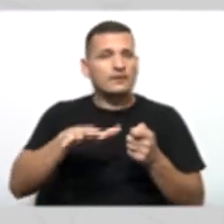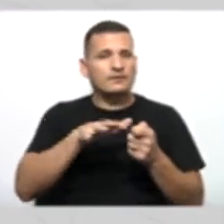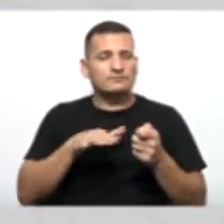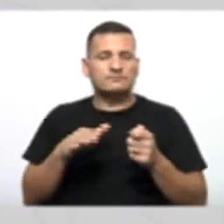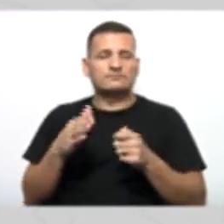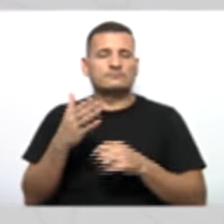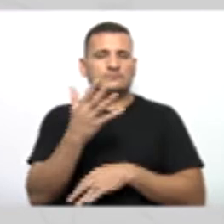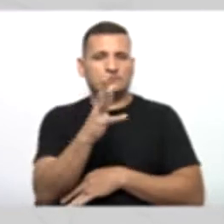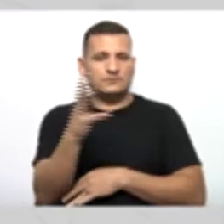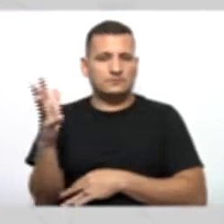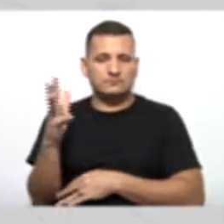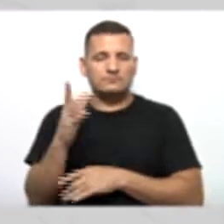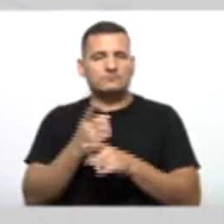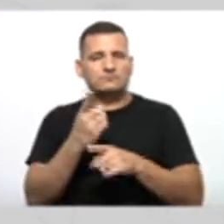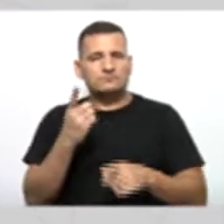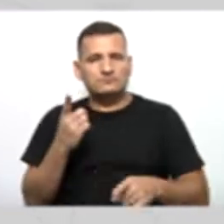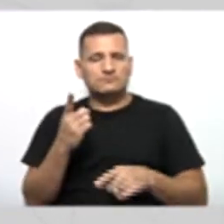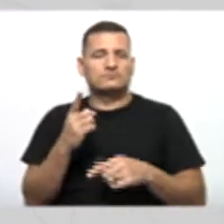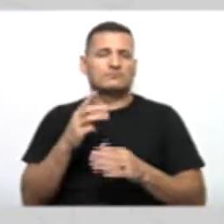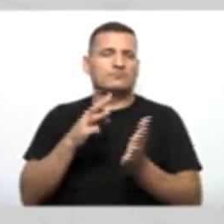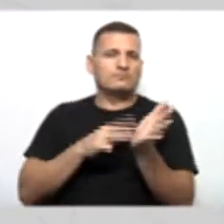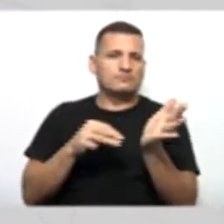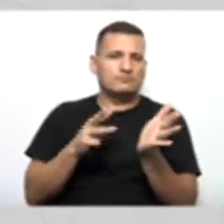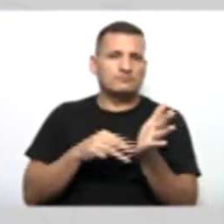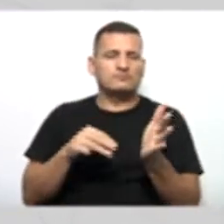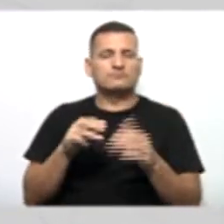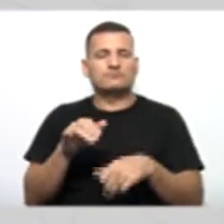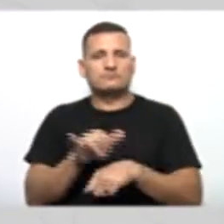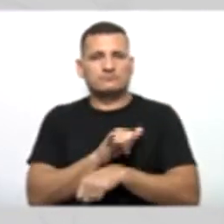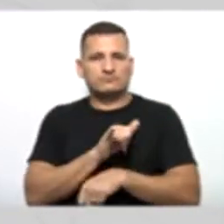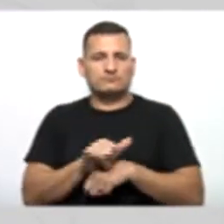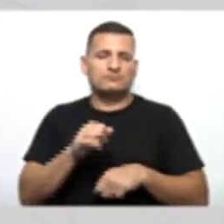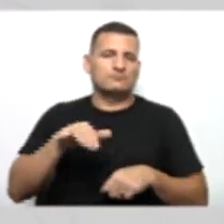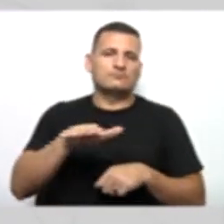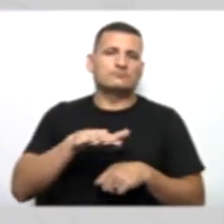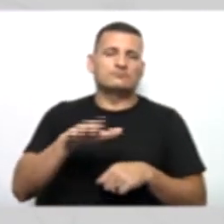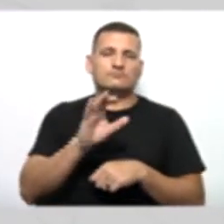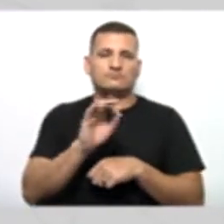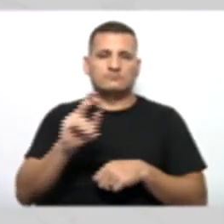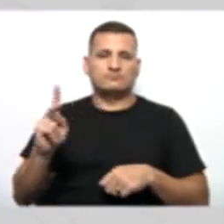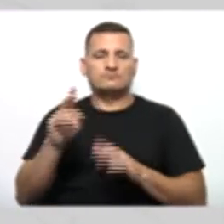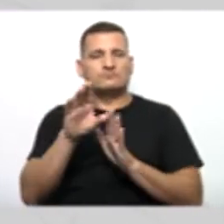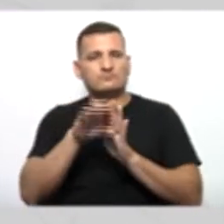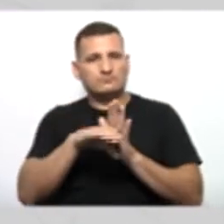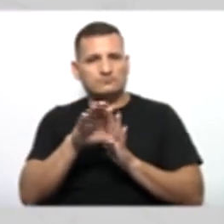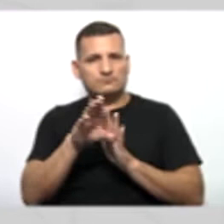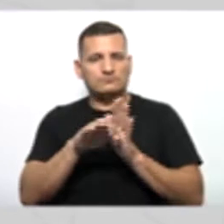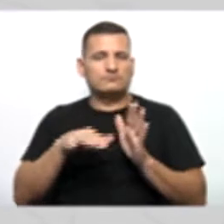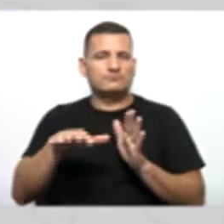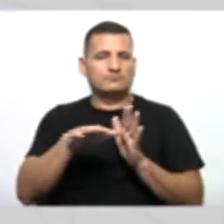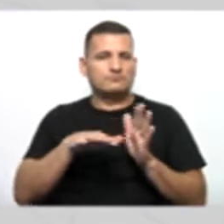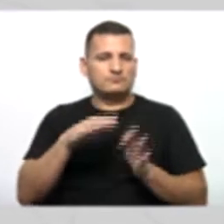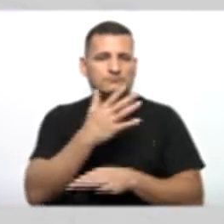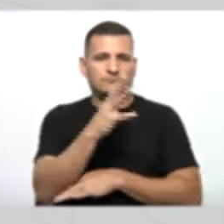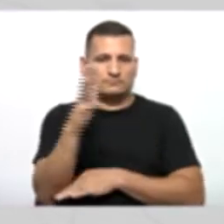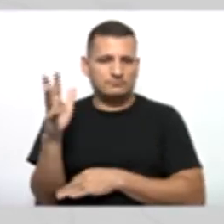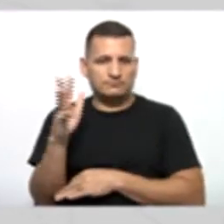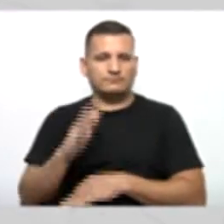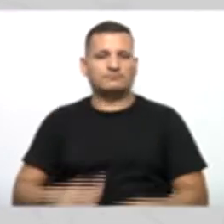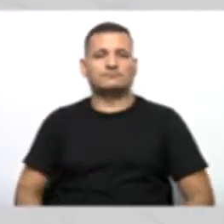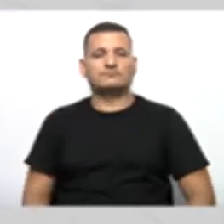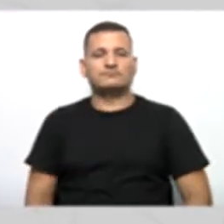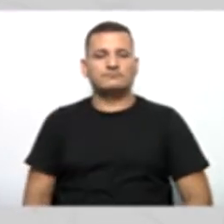os métodos e as técnicas de gestão ambiental aplicadas às cooperativas, conceituar meio ambiente. Bom,